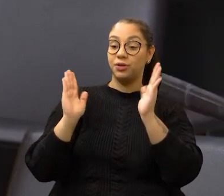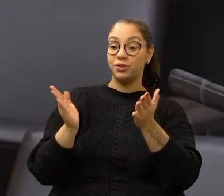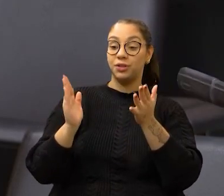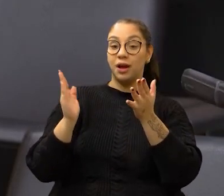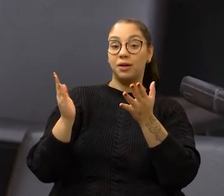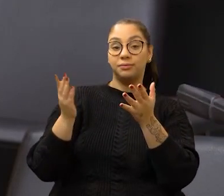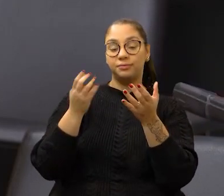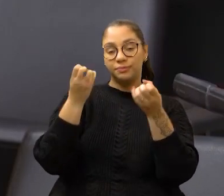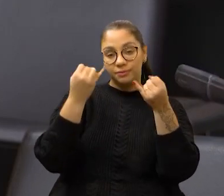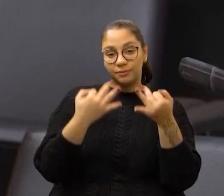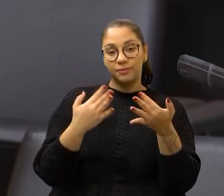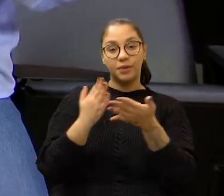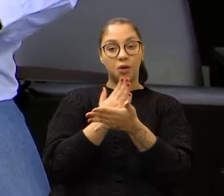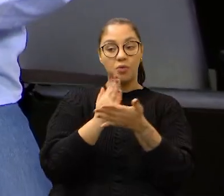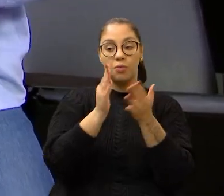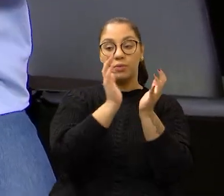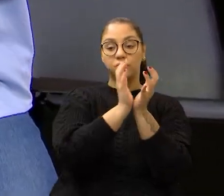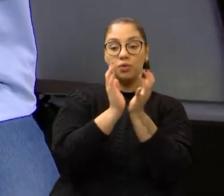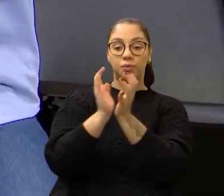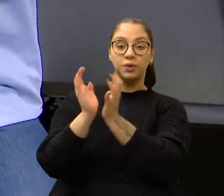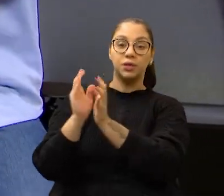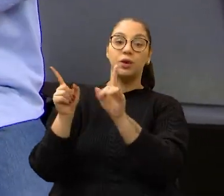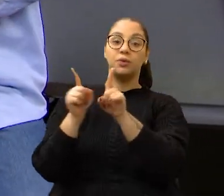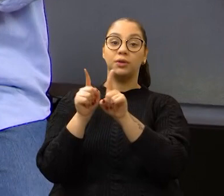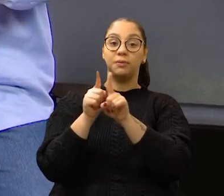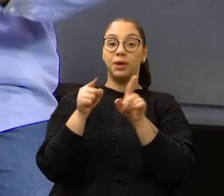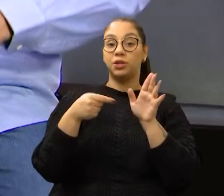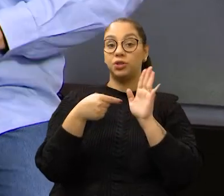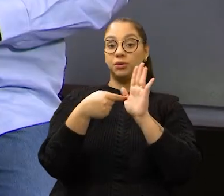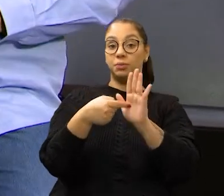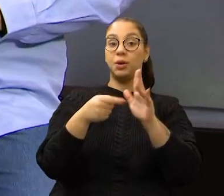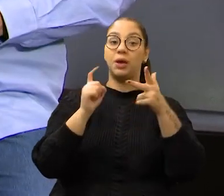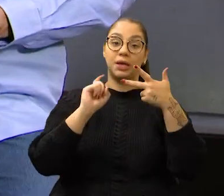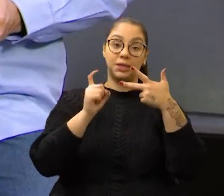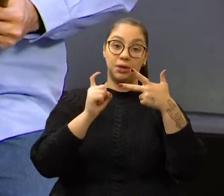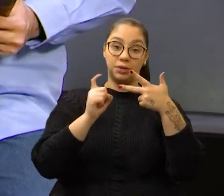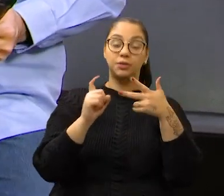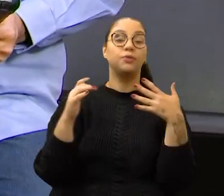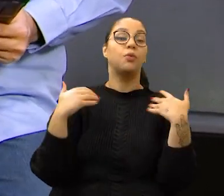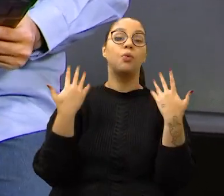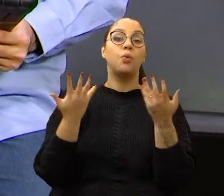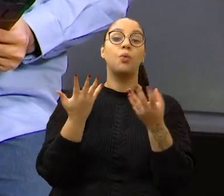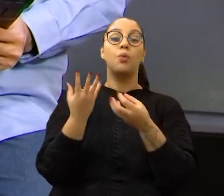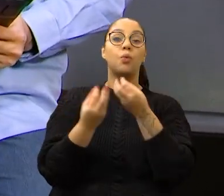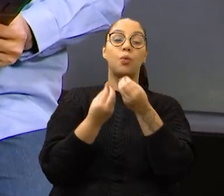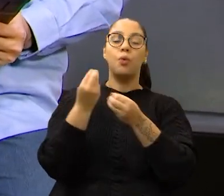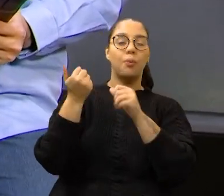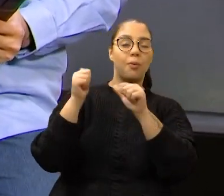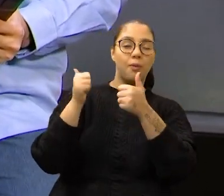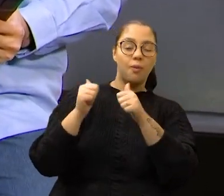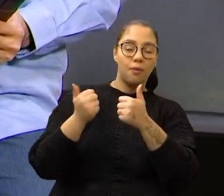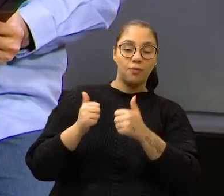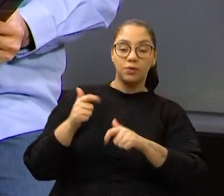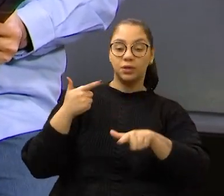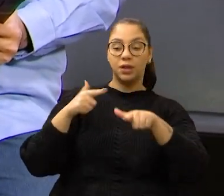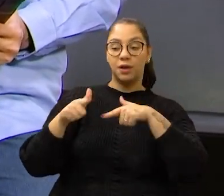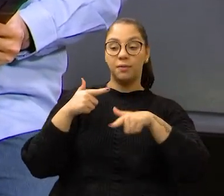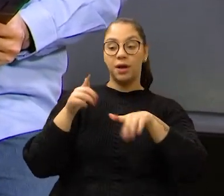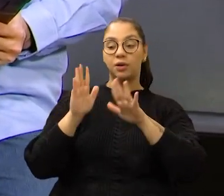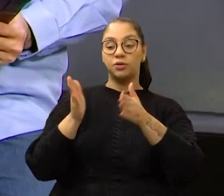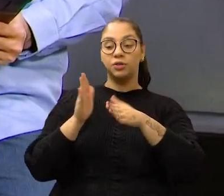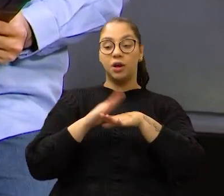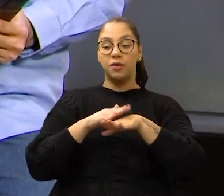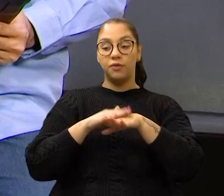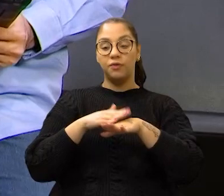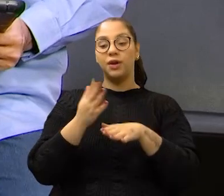de algumas comissões, o trabalho de indicações também ao Executivo. De que maneira que você avalia o trabalho que fora